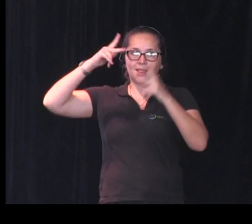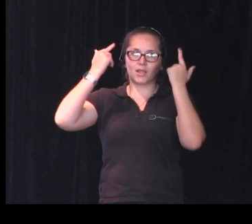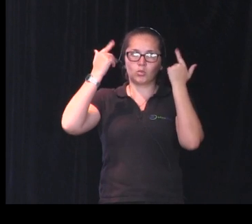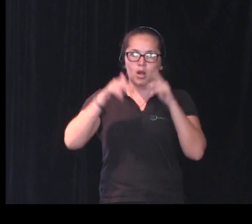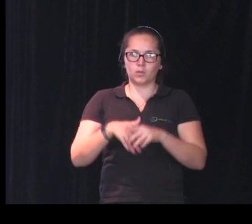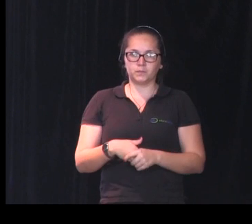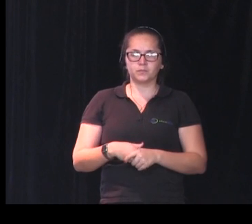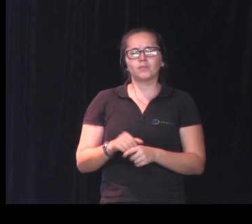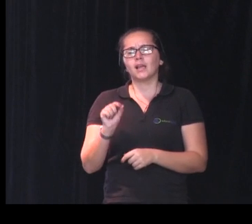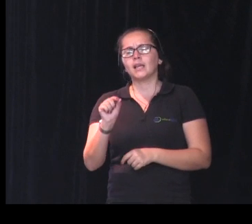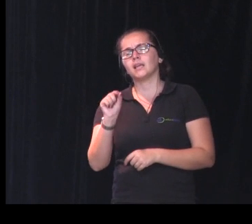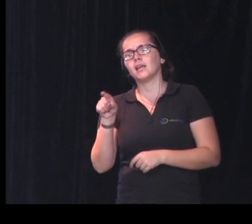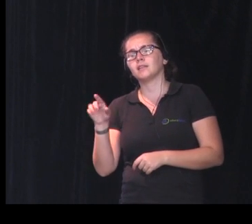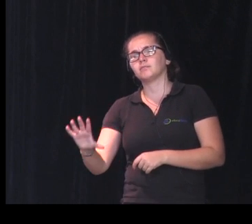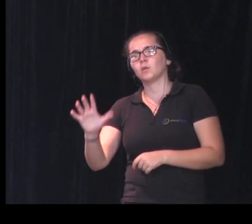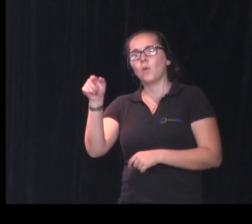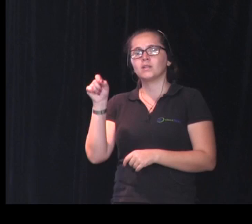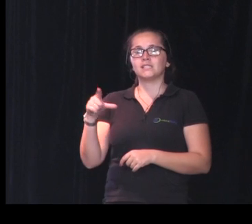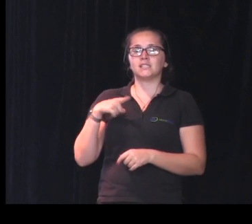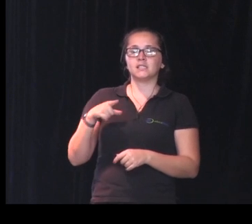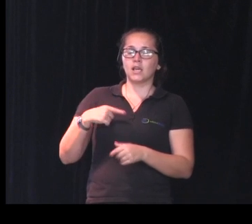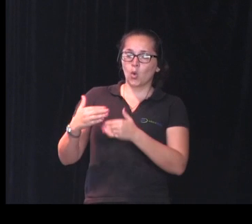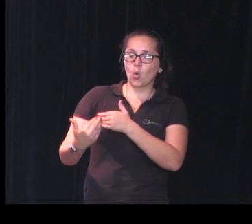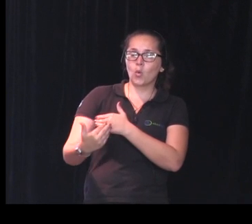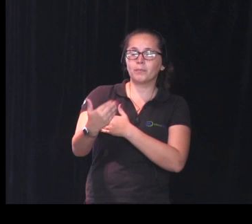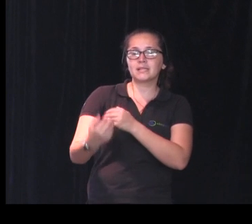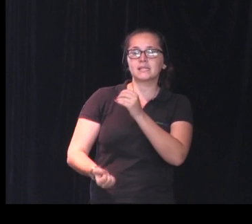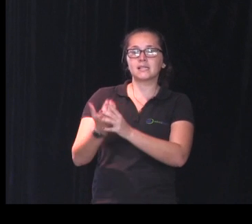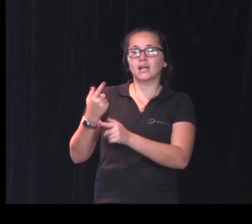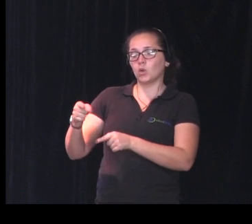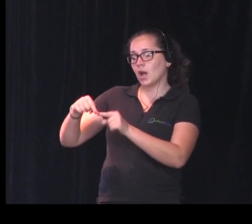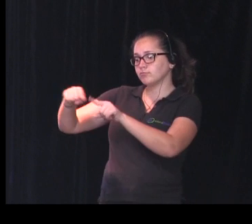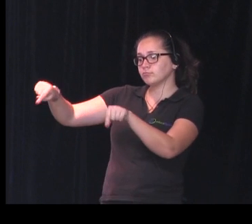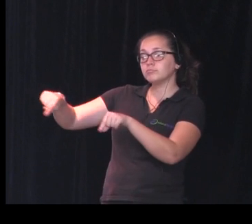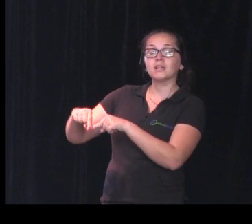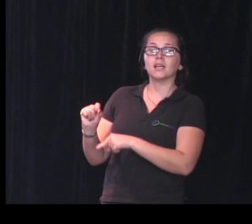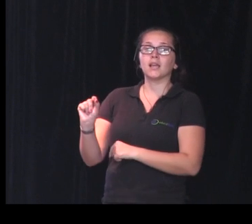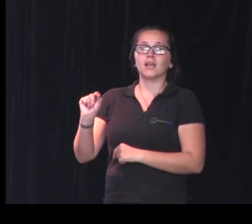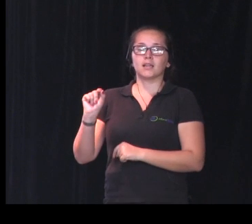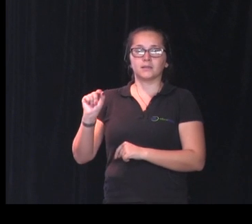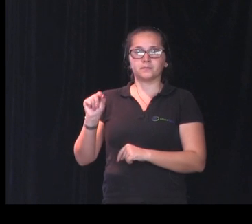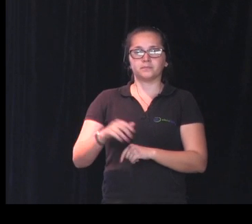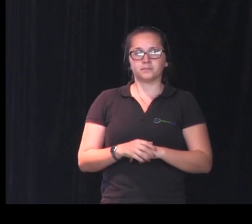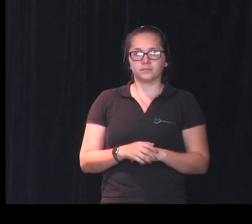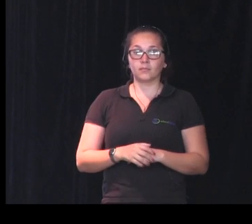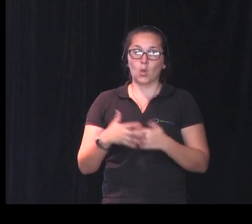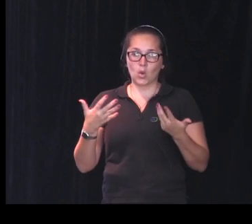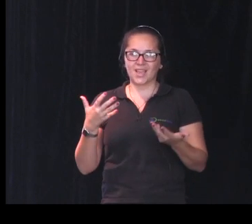prédio de História Natural. Quem tinha fundado a Quinta?